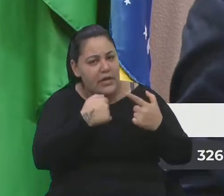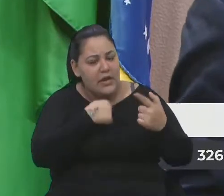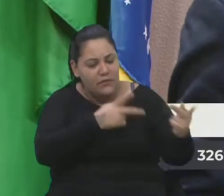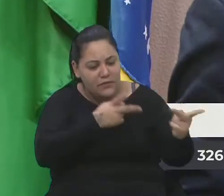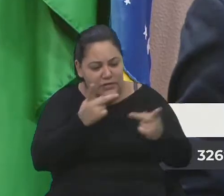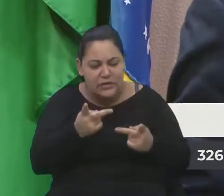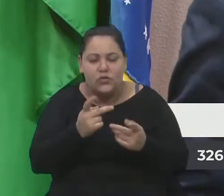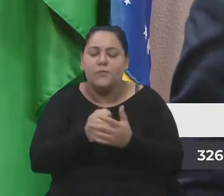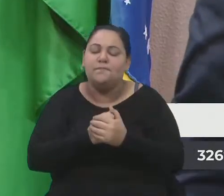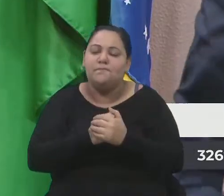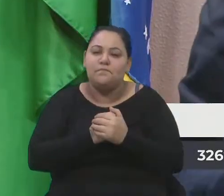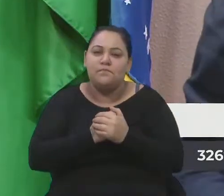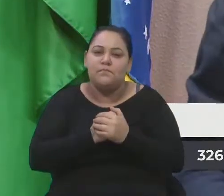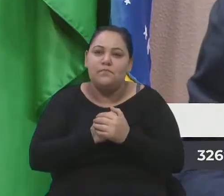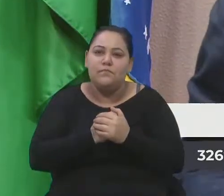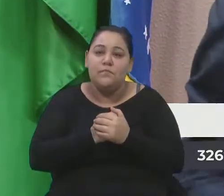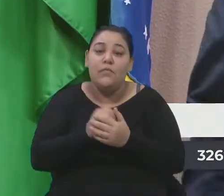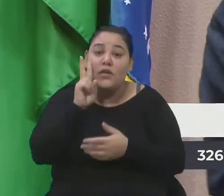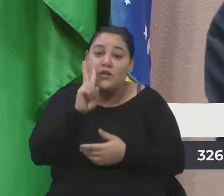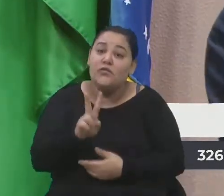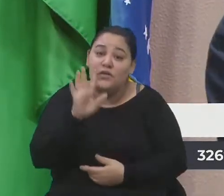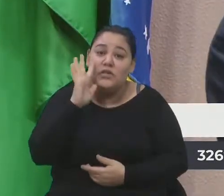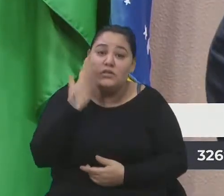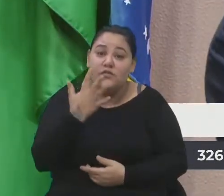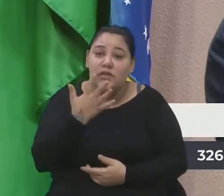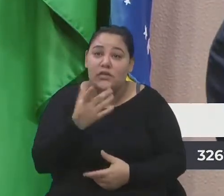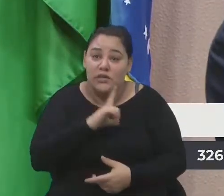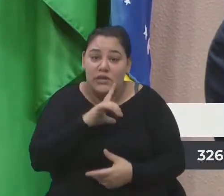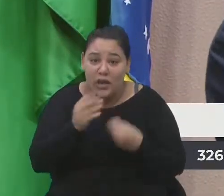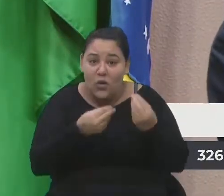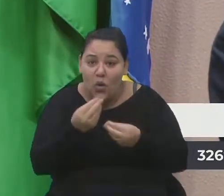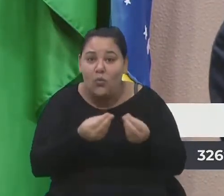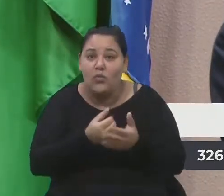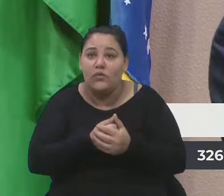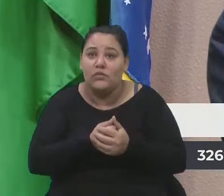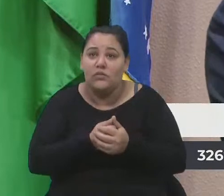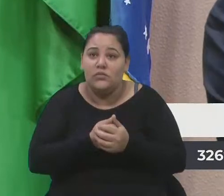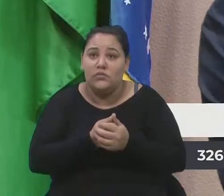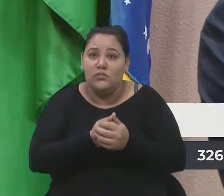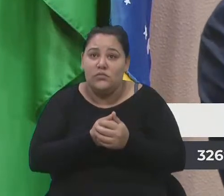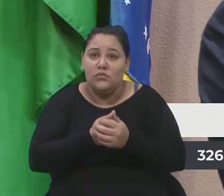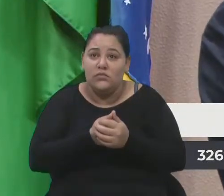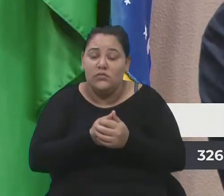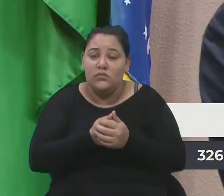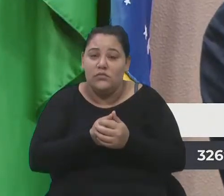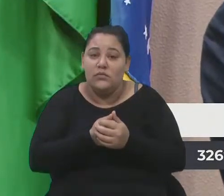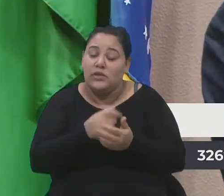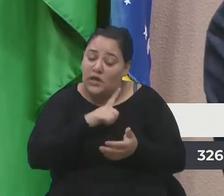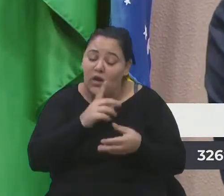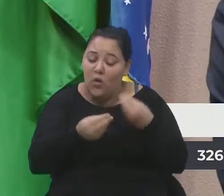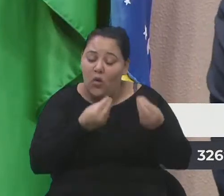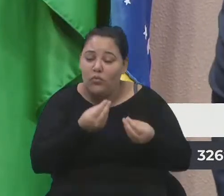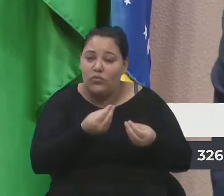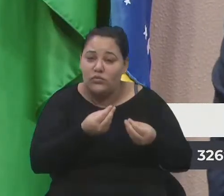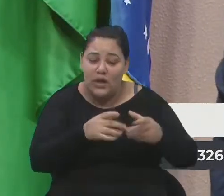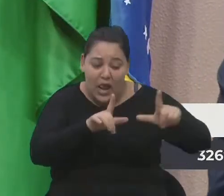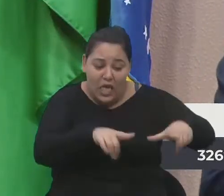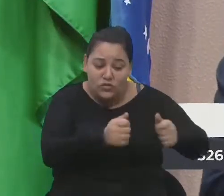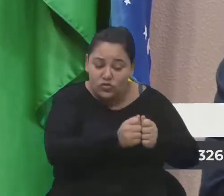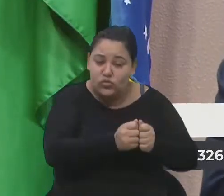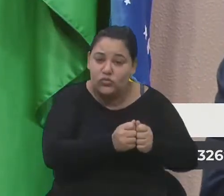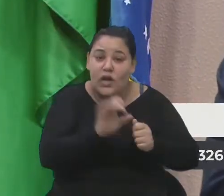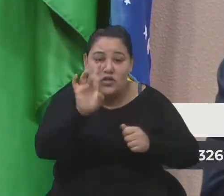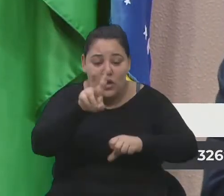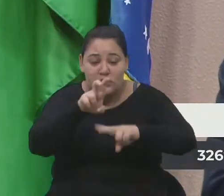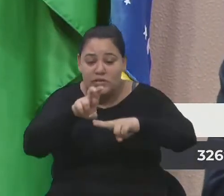fazer a visita, né, e ver que a solução está ali, vereadora Marisol. A solução está ali. É uma questão de sentar e